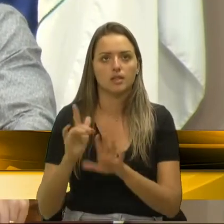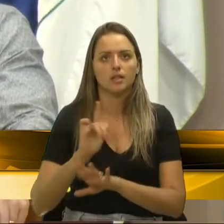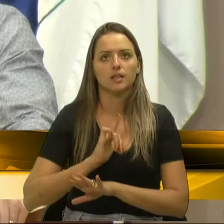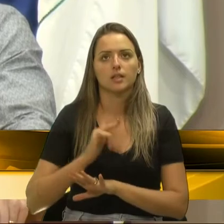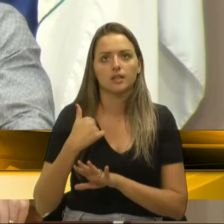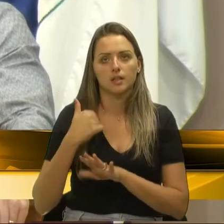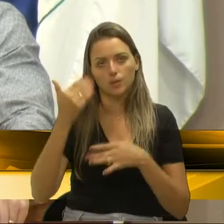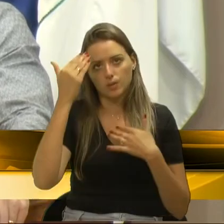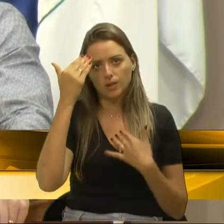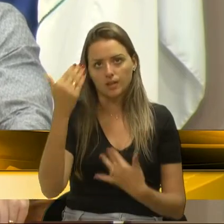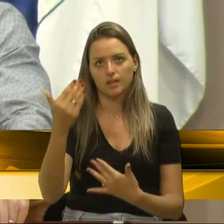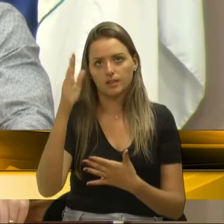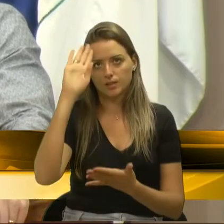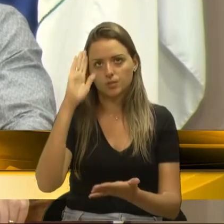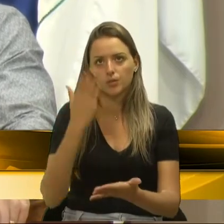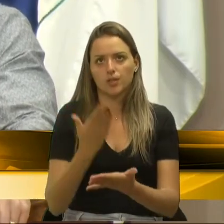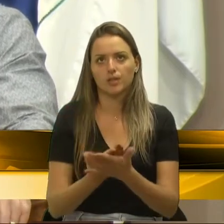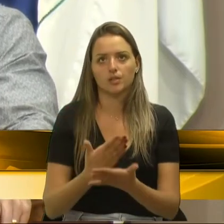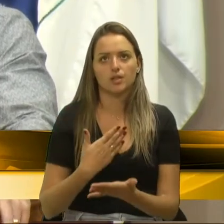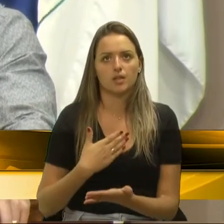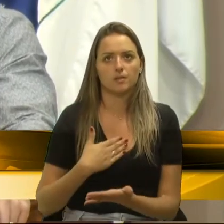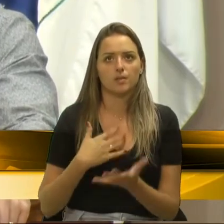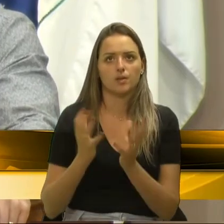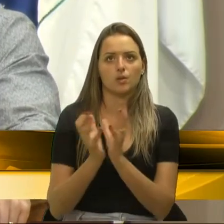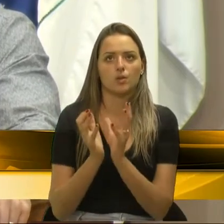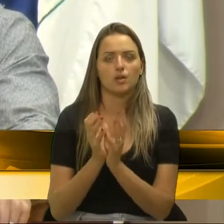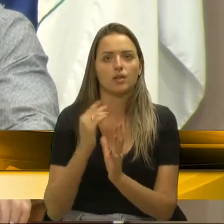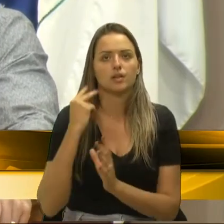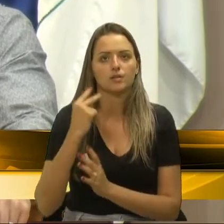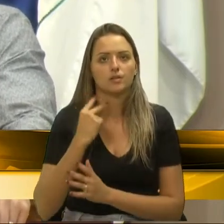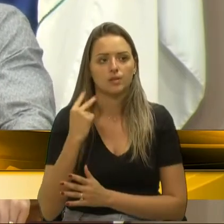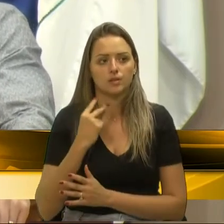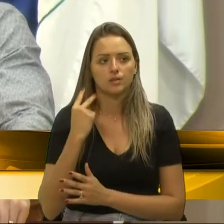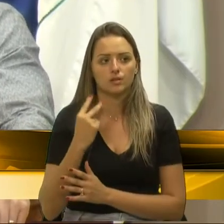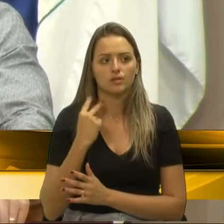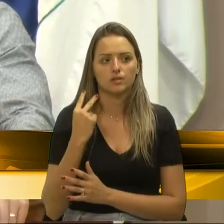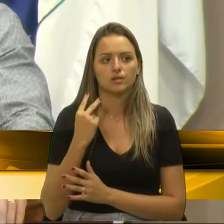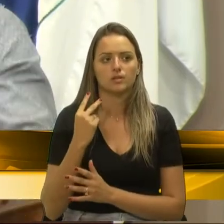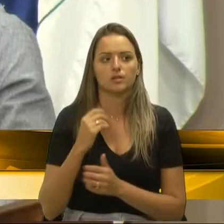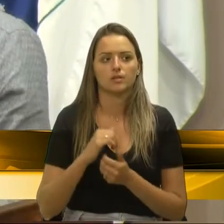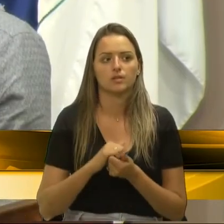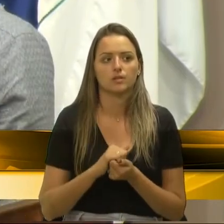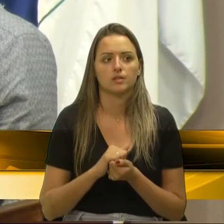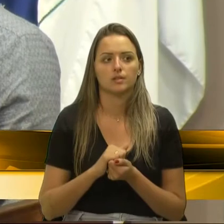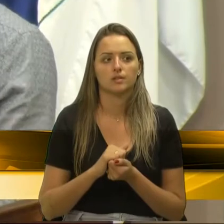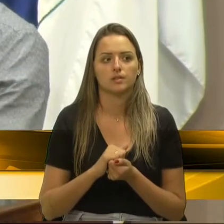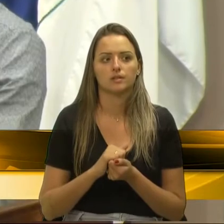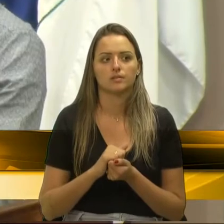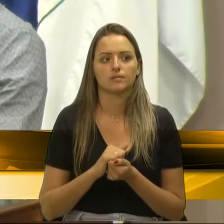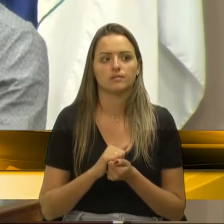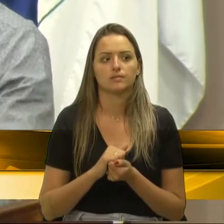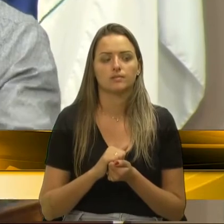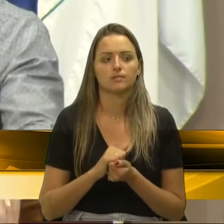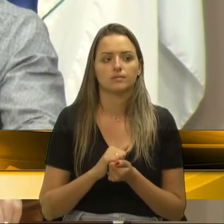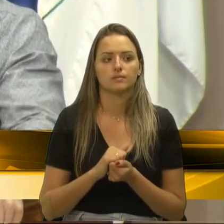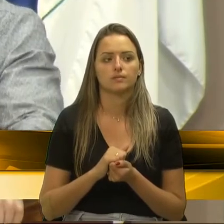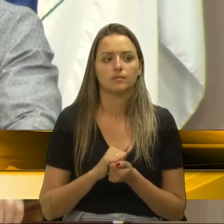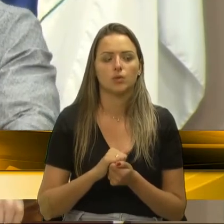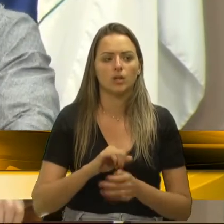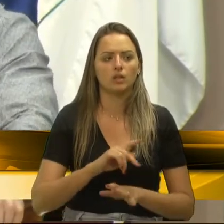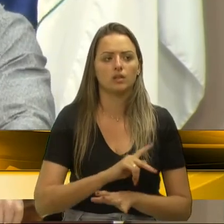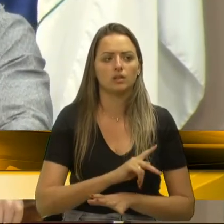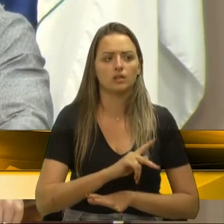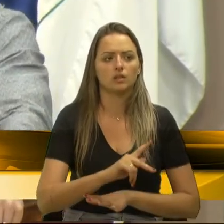eu agradeço a confiança dos meus colegas vereadores da comissão para que eu possa presidir essa comissão. Vereadora